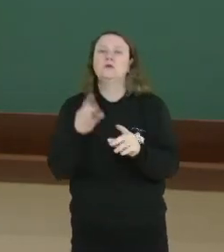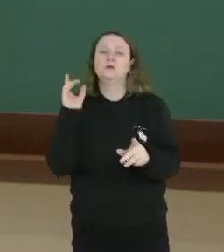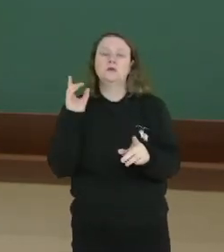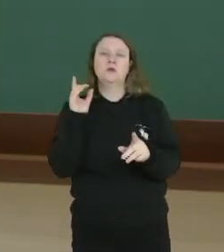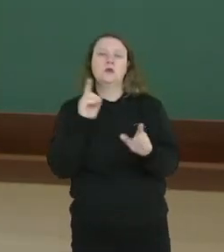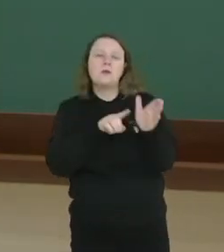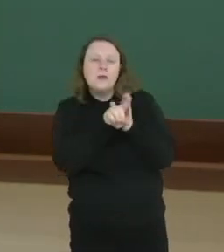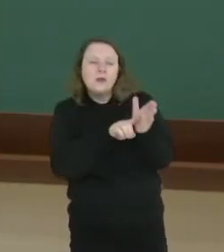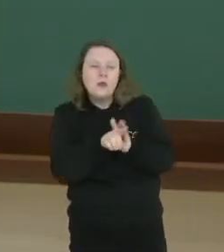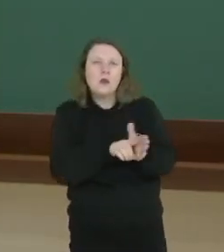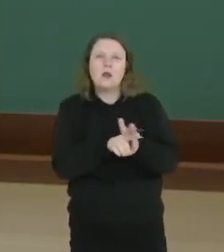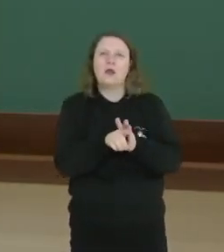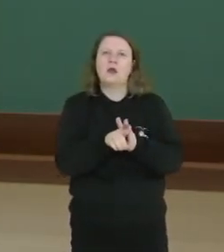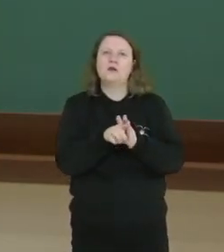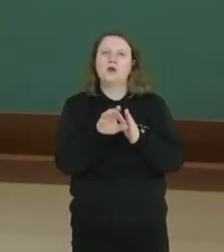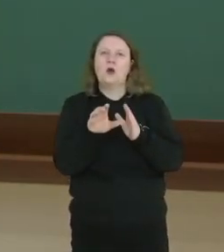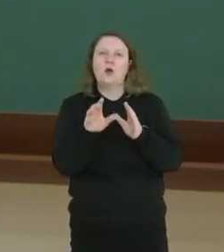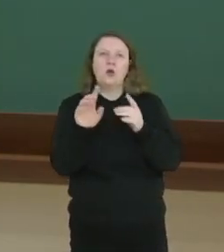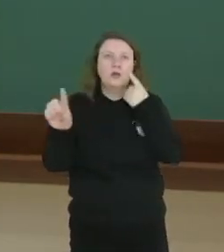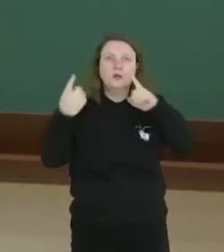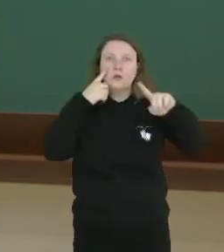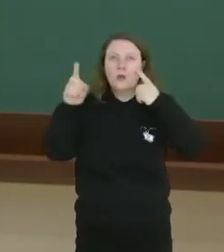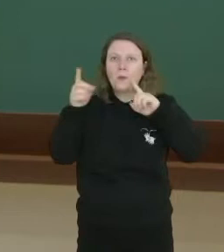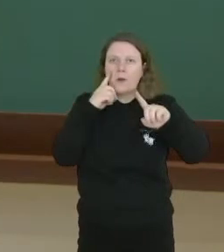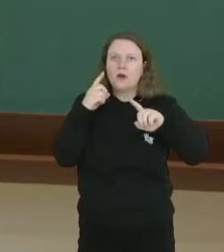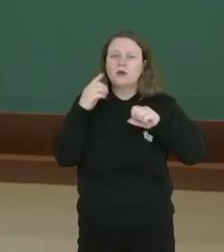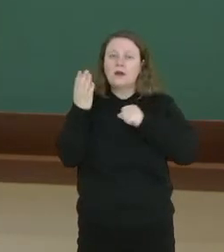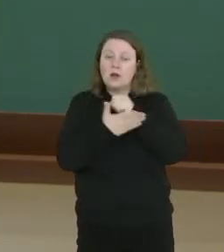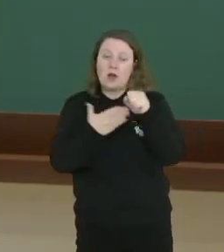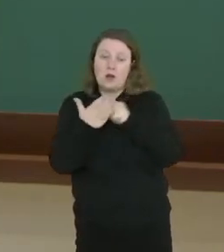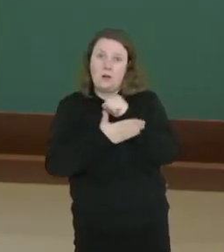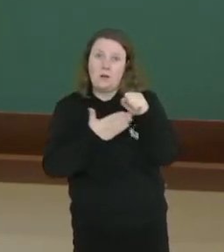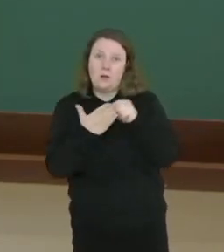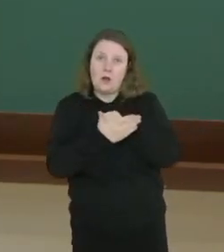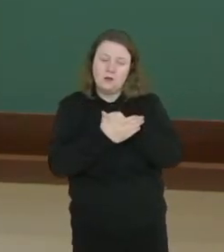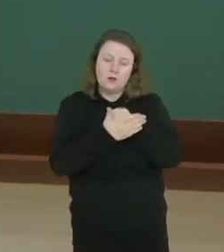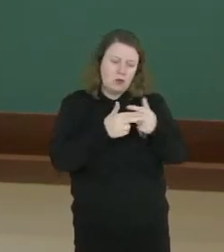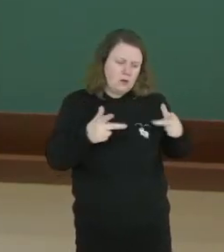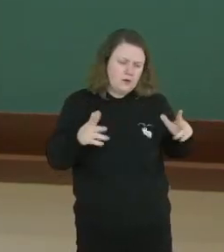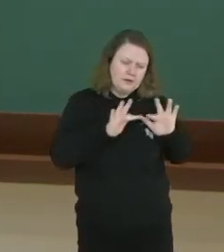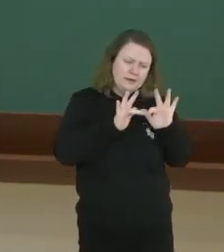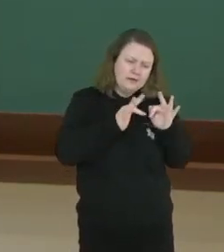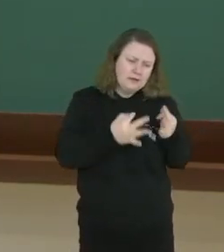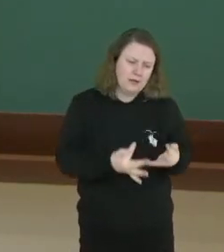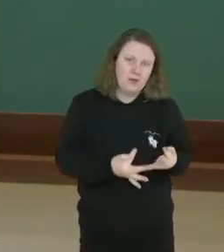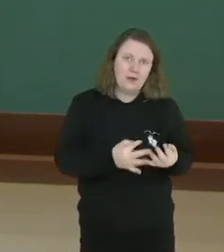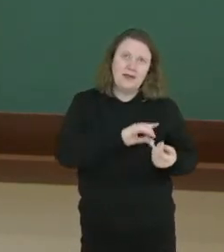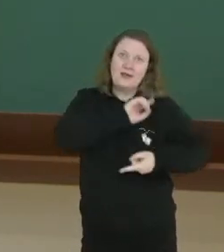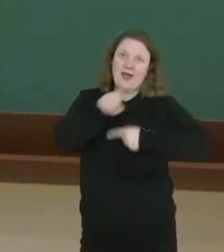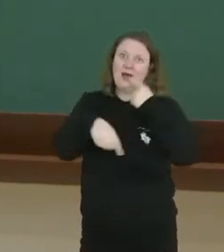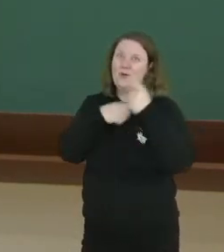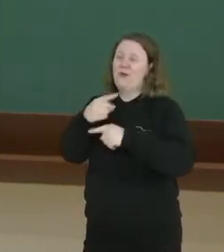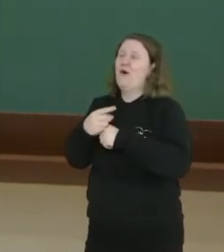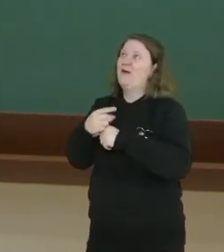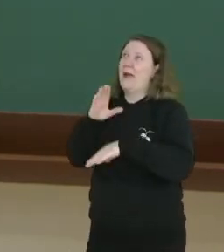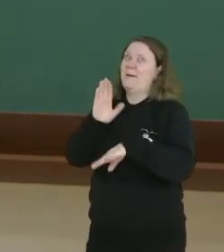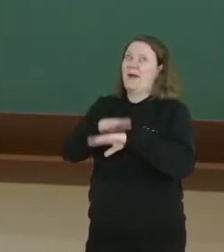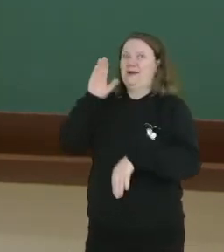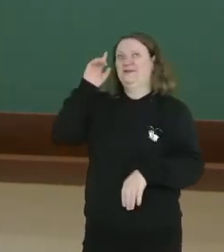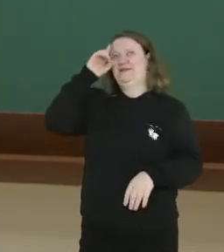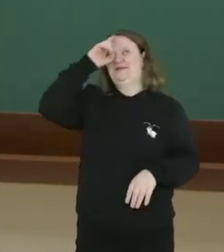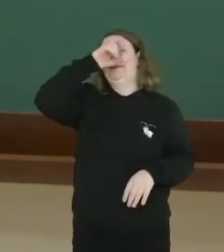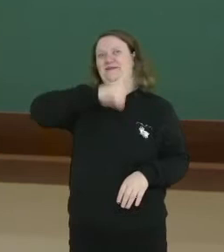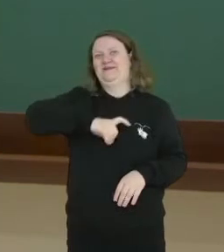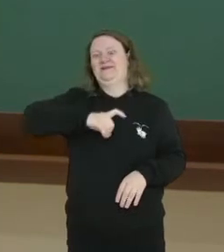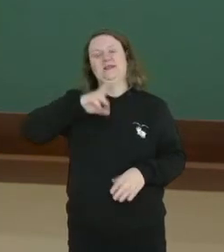algo que já se conhece para poder se expandir, em algo simples para poder complicar, né? Mas é assim que funciona, sempre